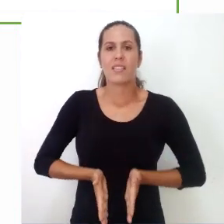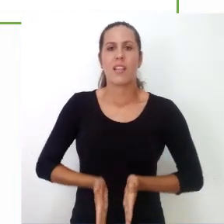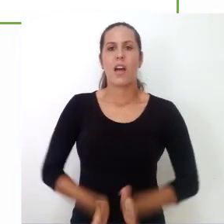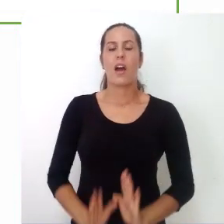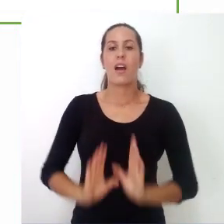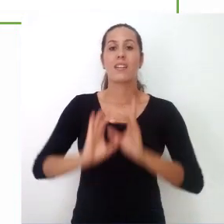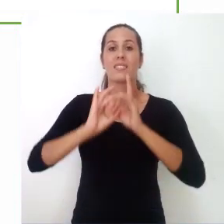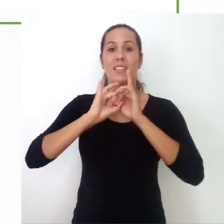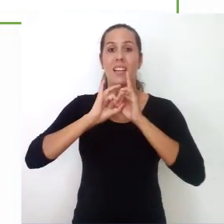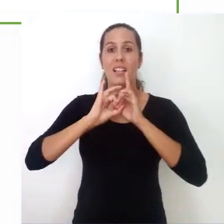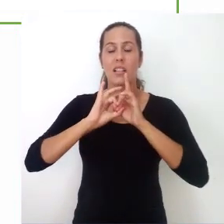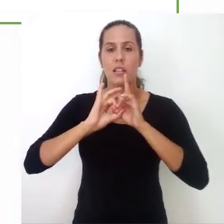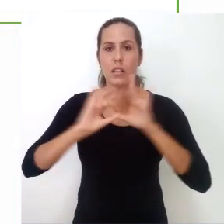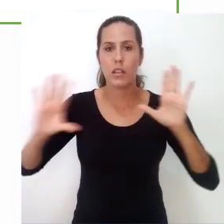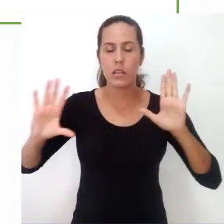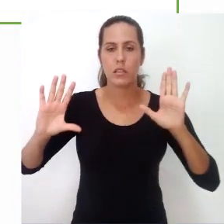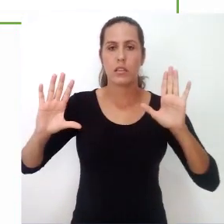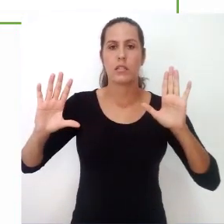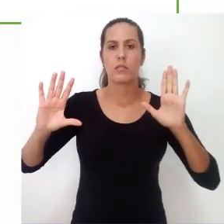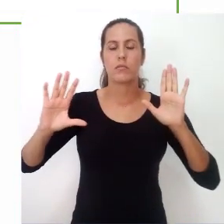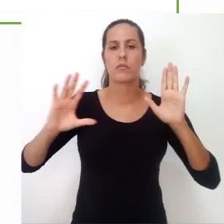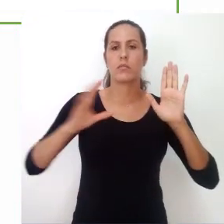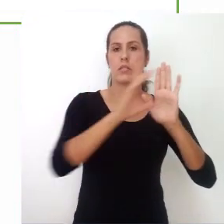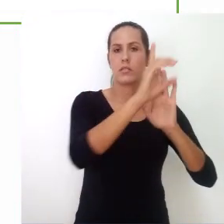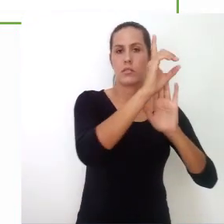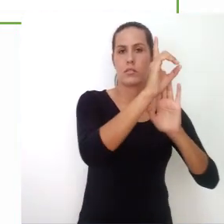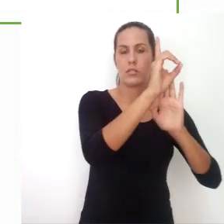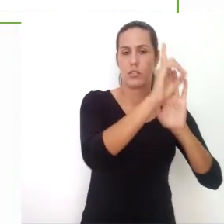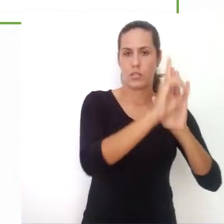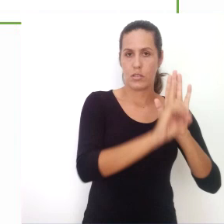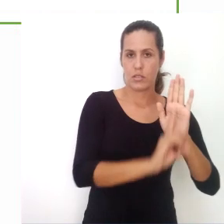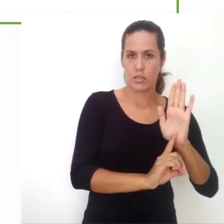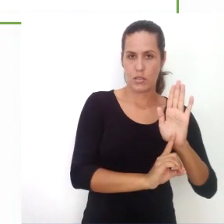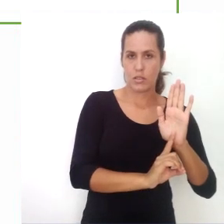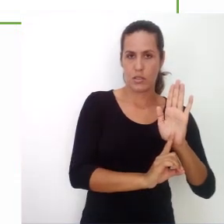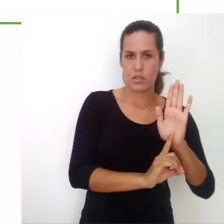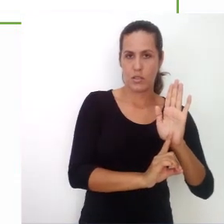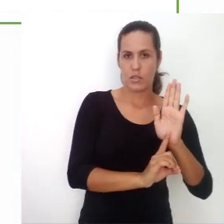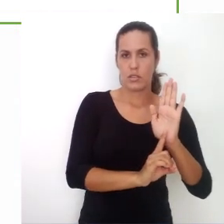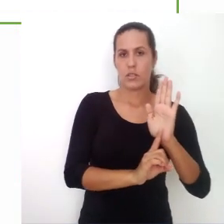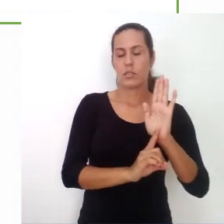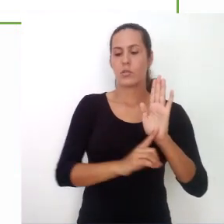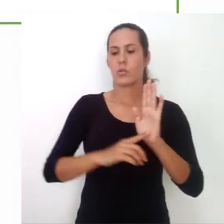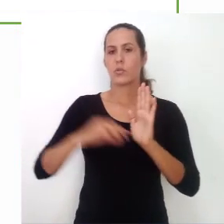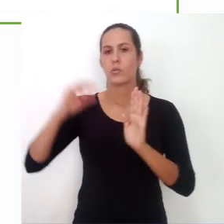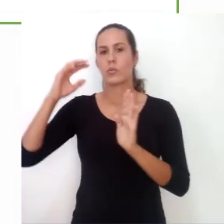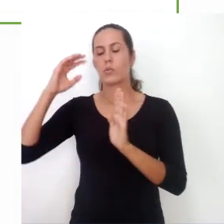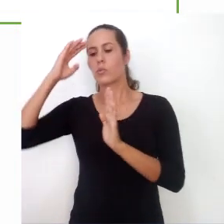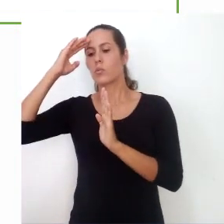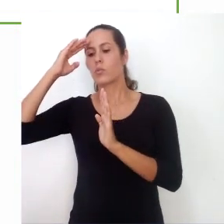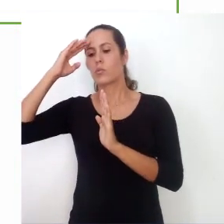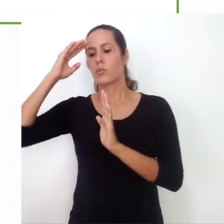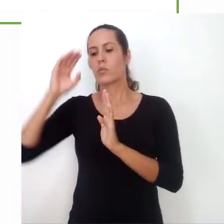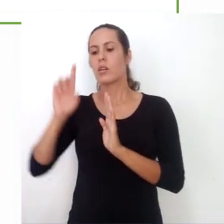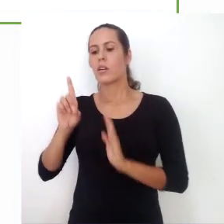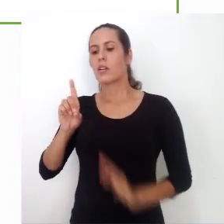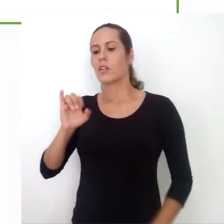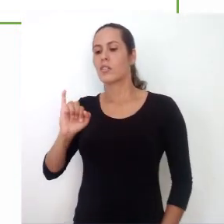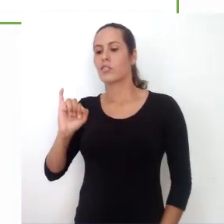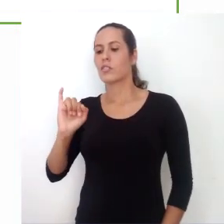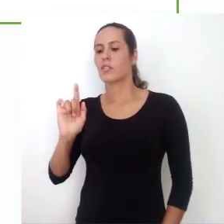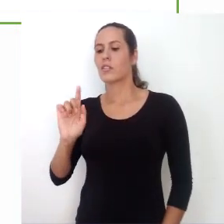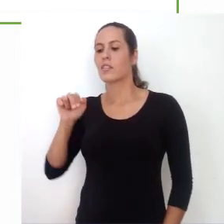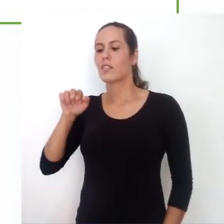em dignidade e em direitos. Mais uma vez, todos os seres humanos nascem livres e iguais